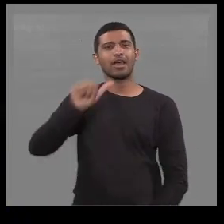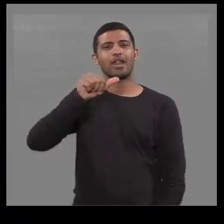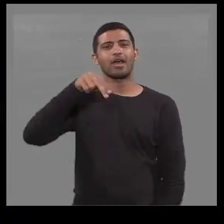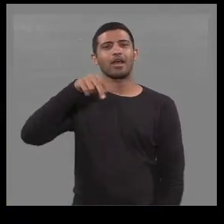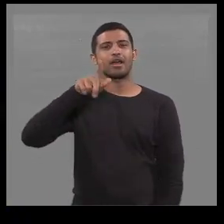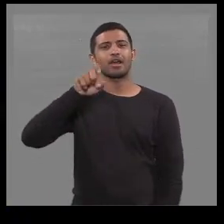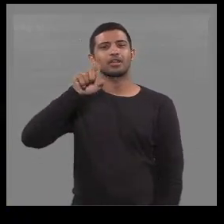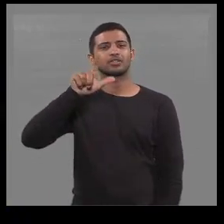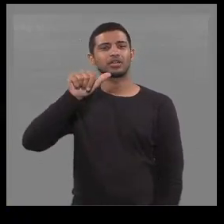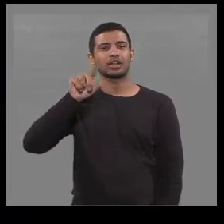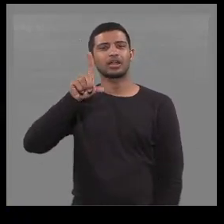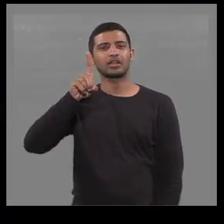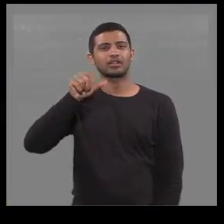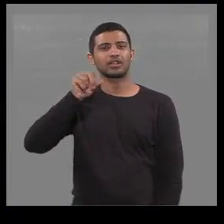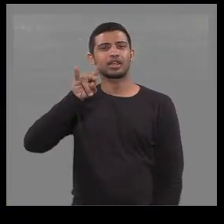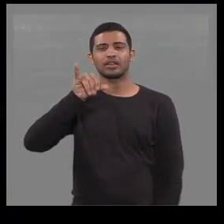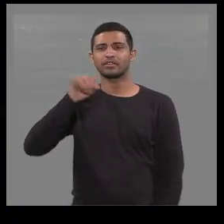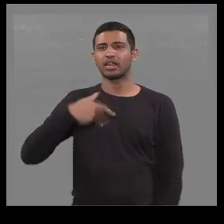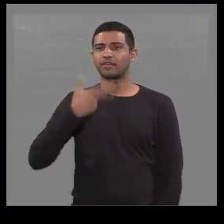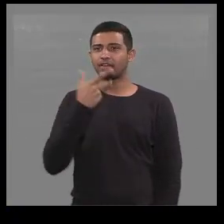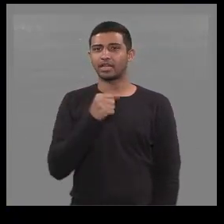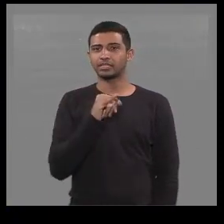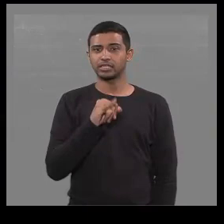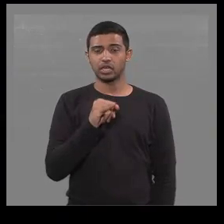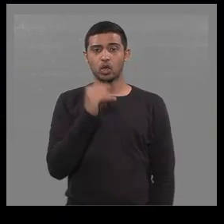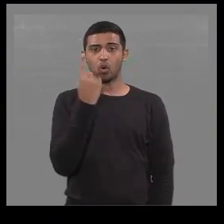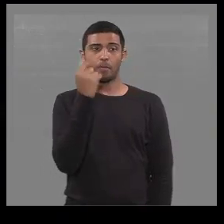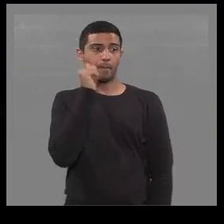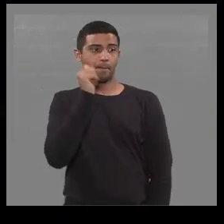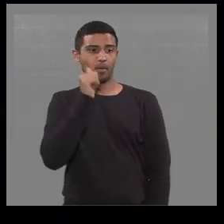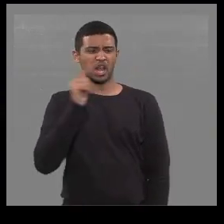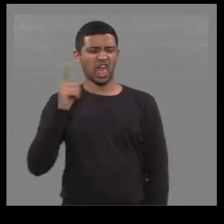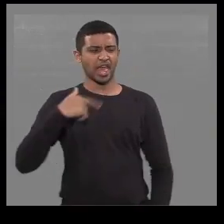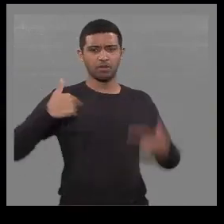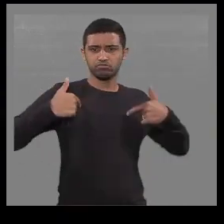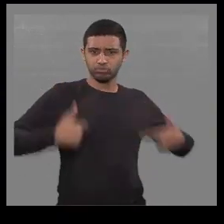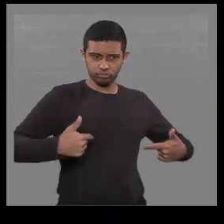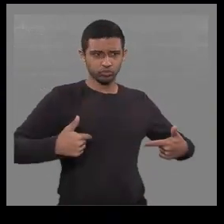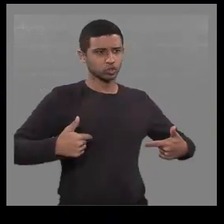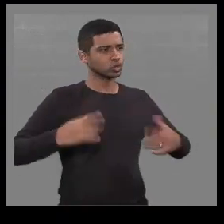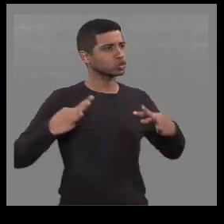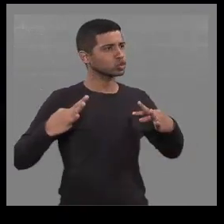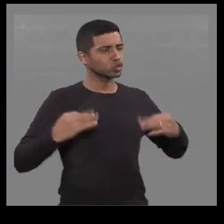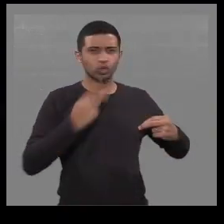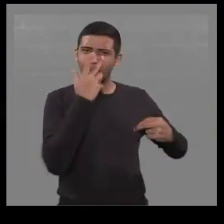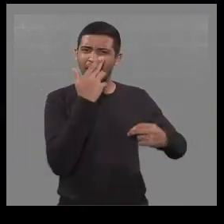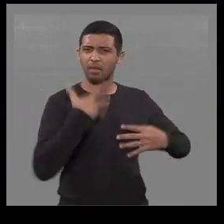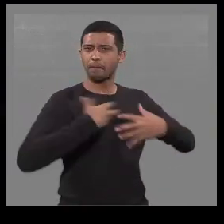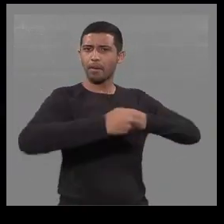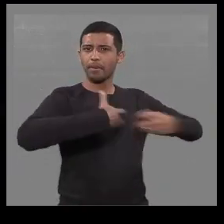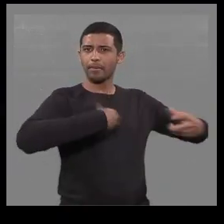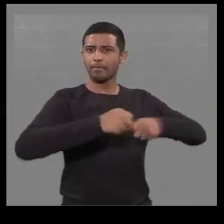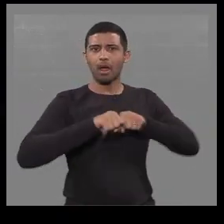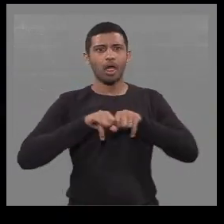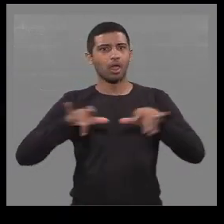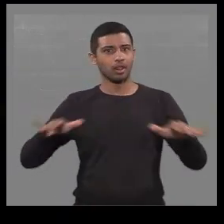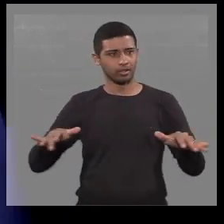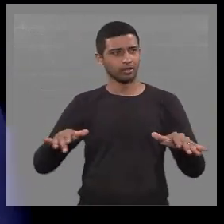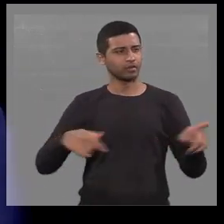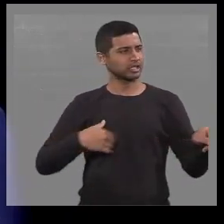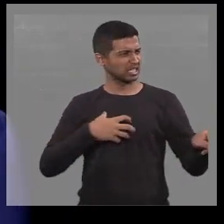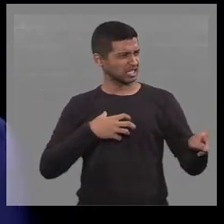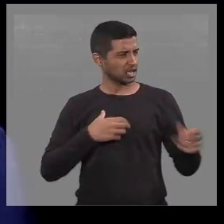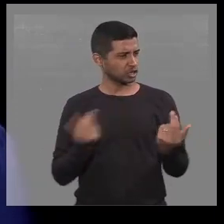a figura de Angela Davis, que fala que quando uma mulher negra se movimenta, toda uma estrutura, né, se